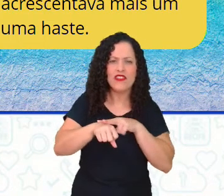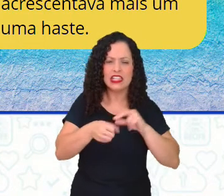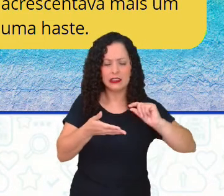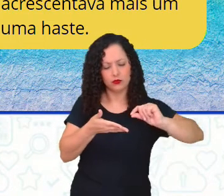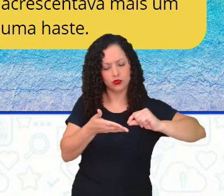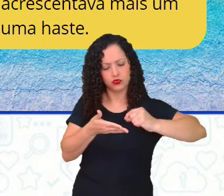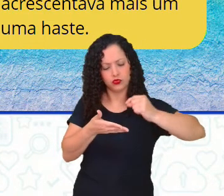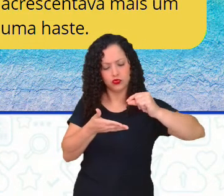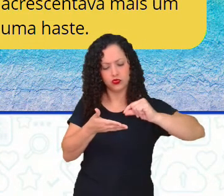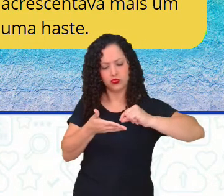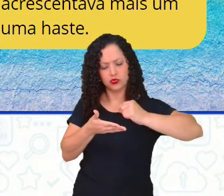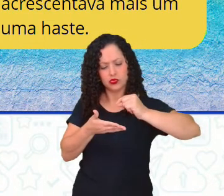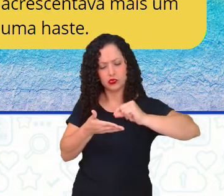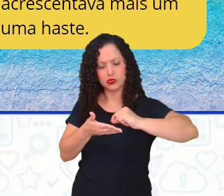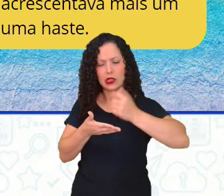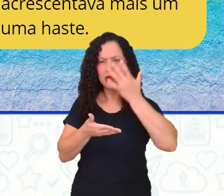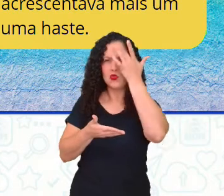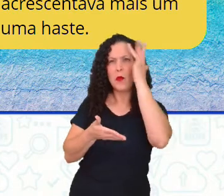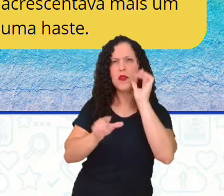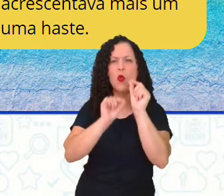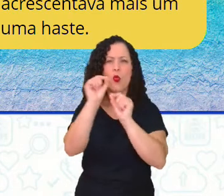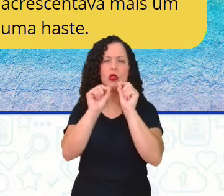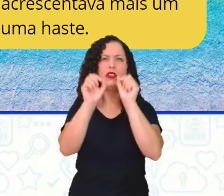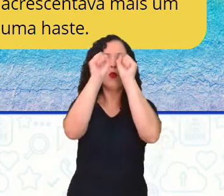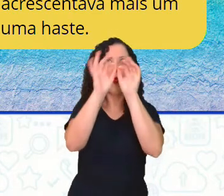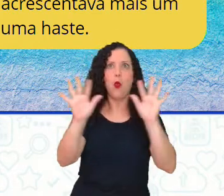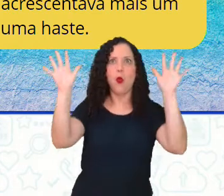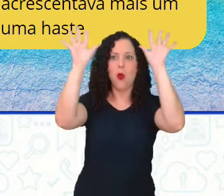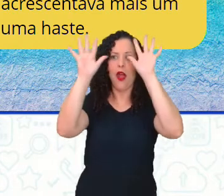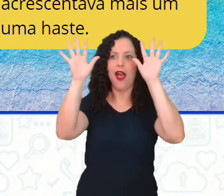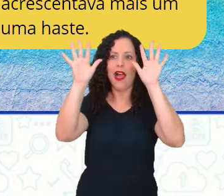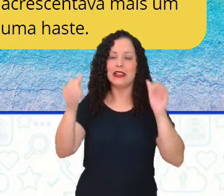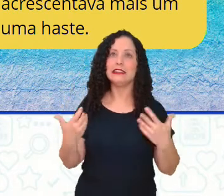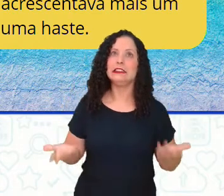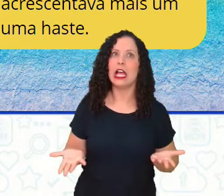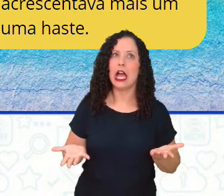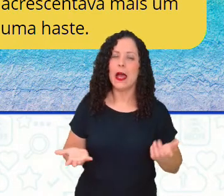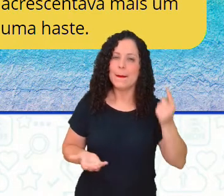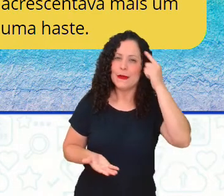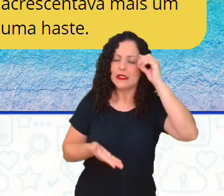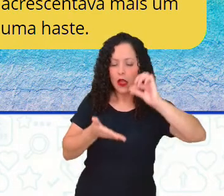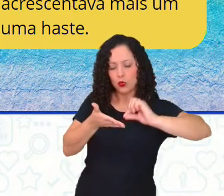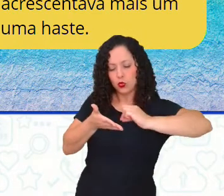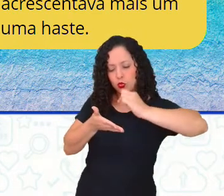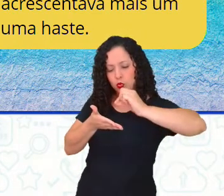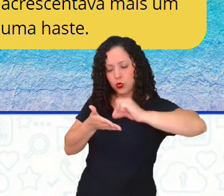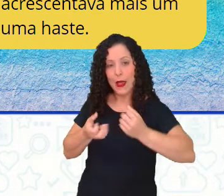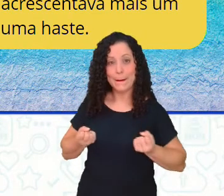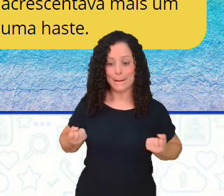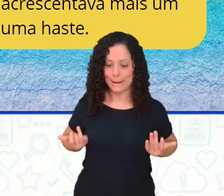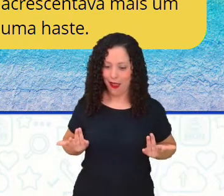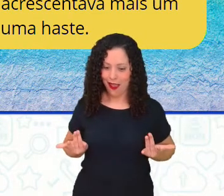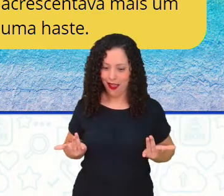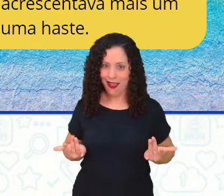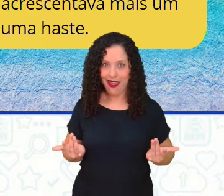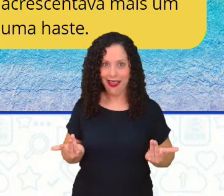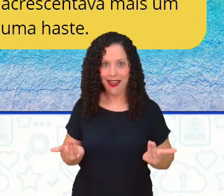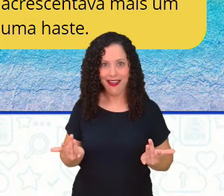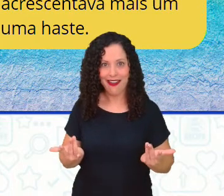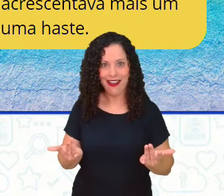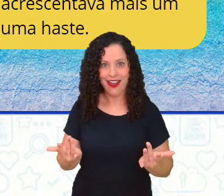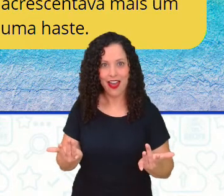do verde, verde brilhante. Capim. Foi isso que apareceu depois dos primeiros pontos, um capim alto, com as